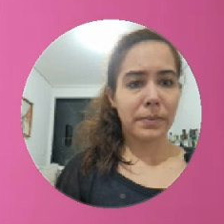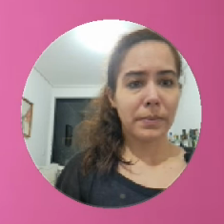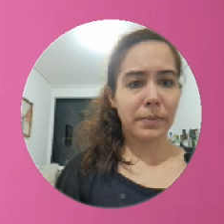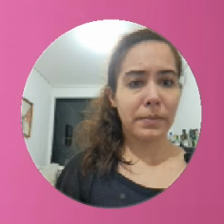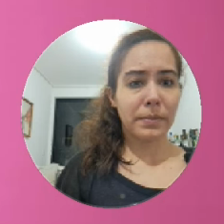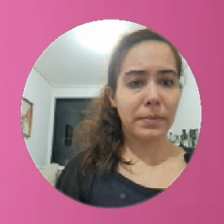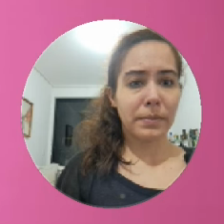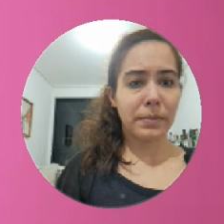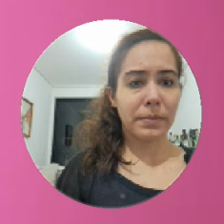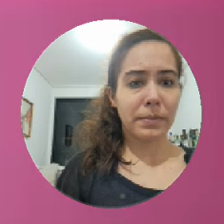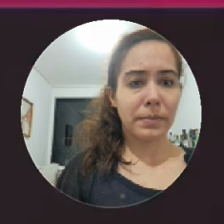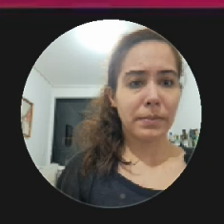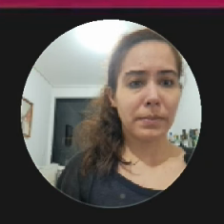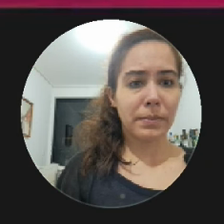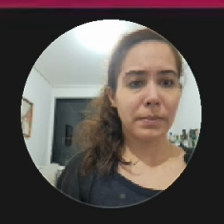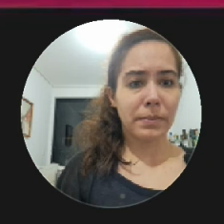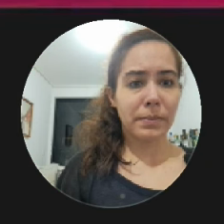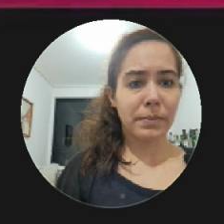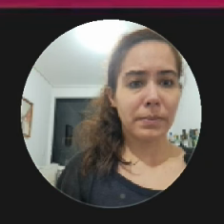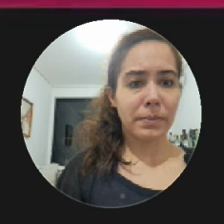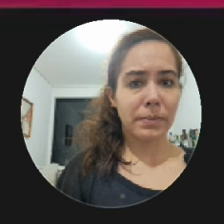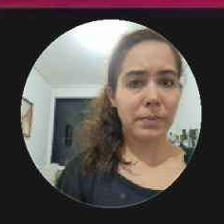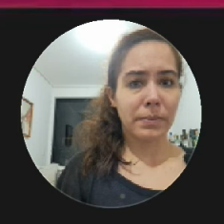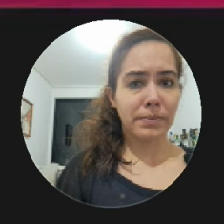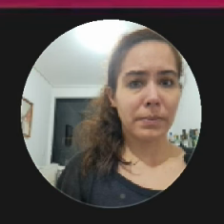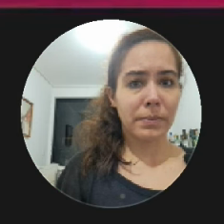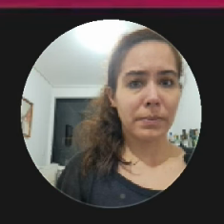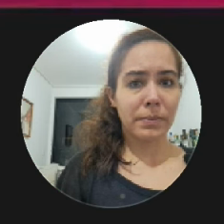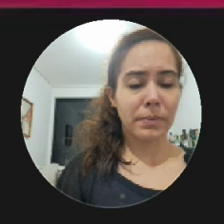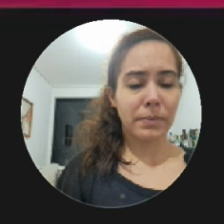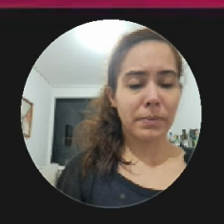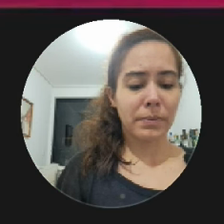ver. Vamos ver. Vamos